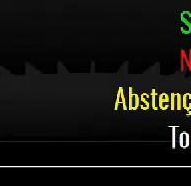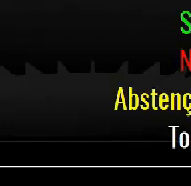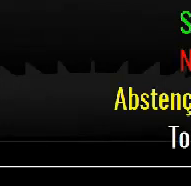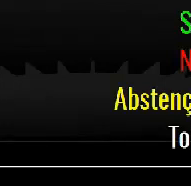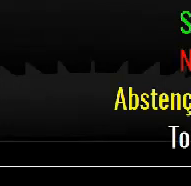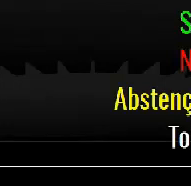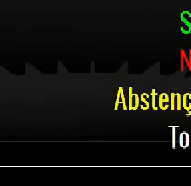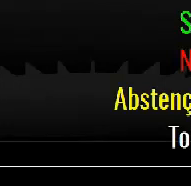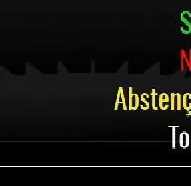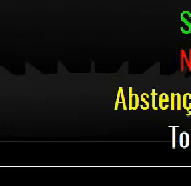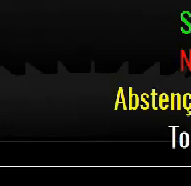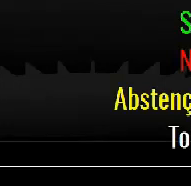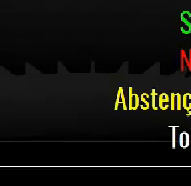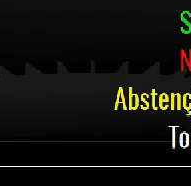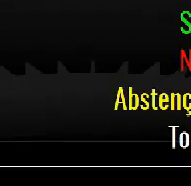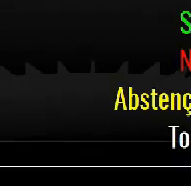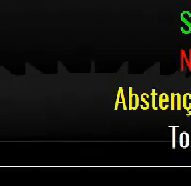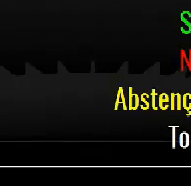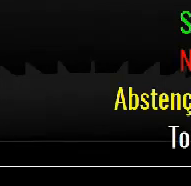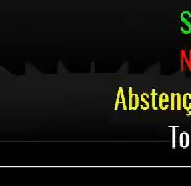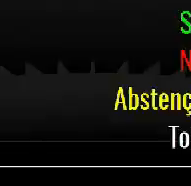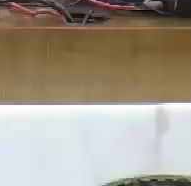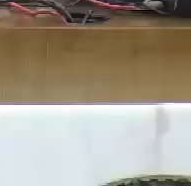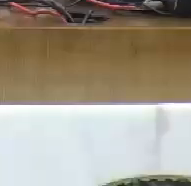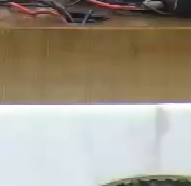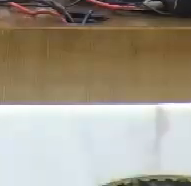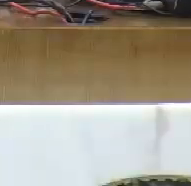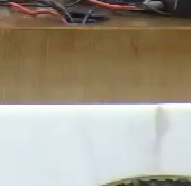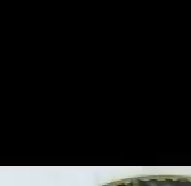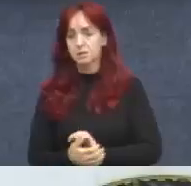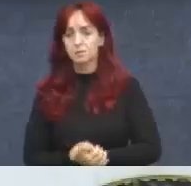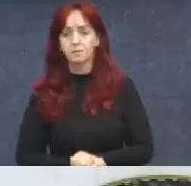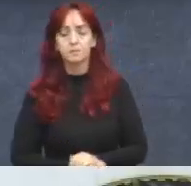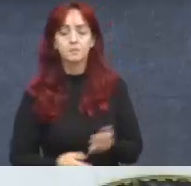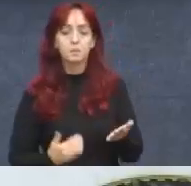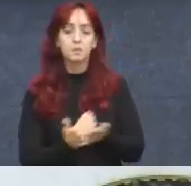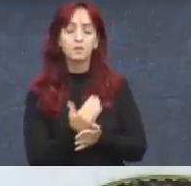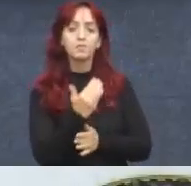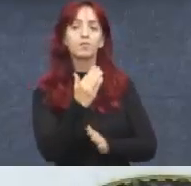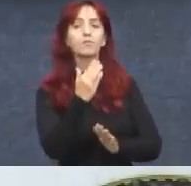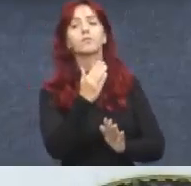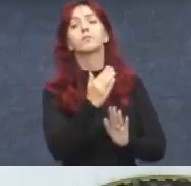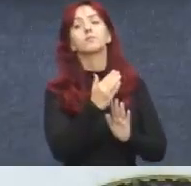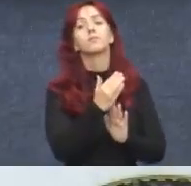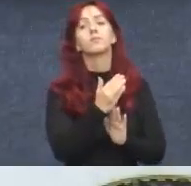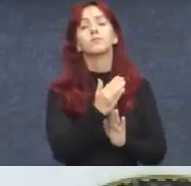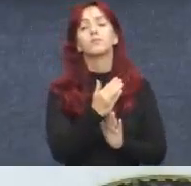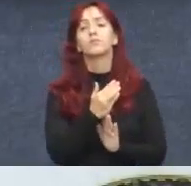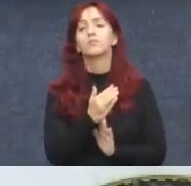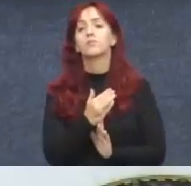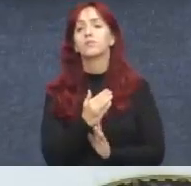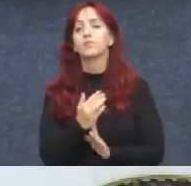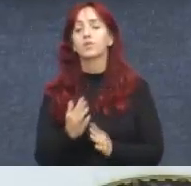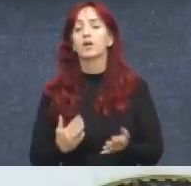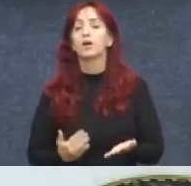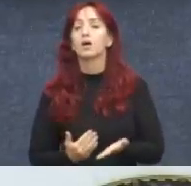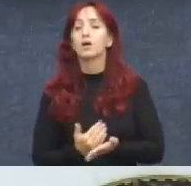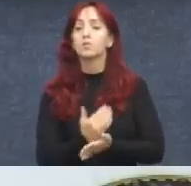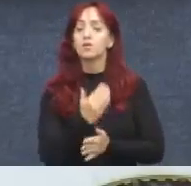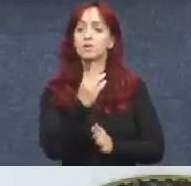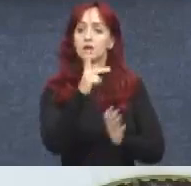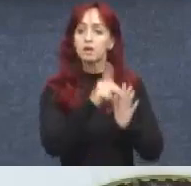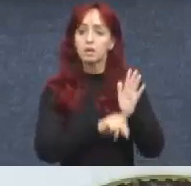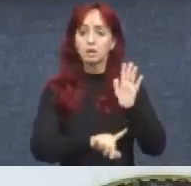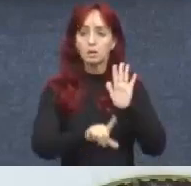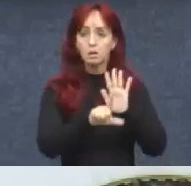Encerrada a votação. 40 votos favoráveis, nenhum voto contrário. Aprovado por unanimidade o